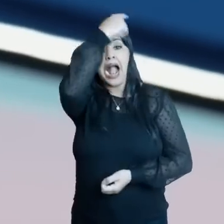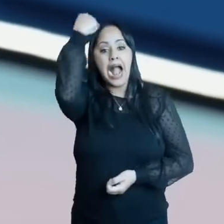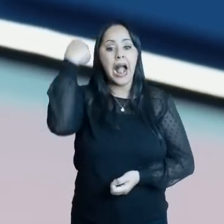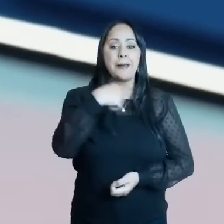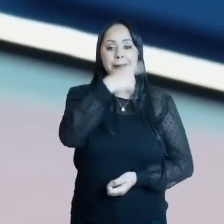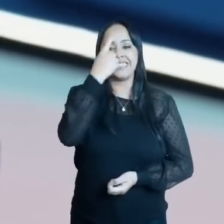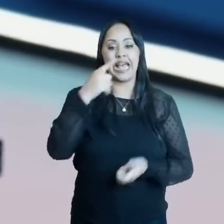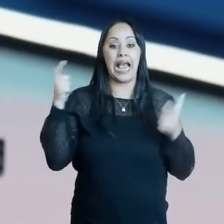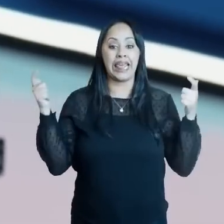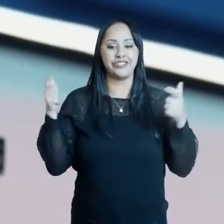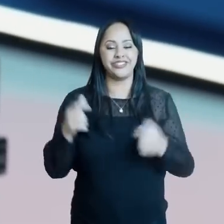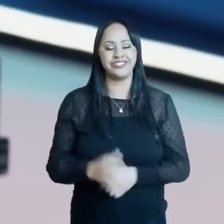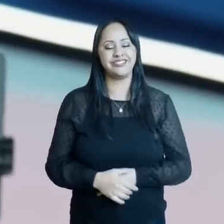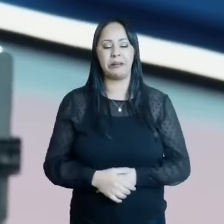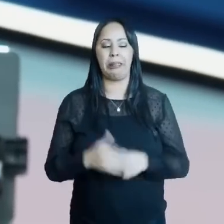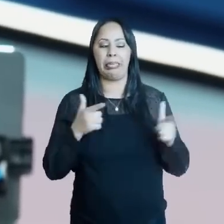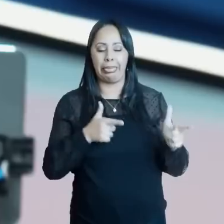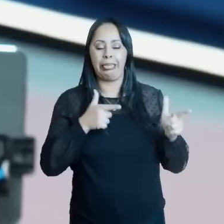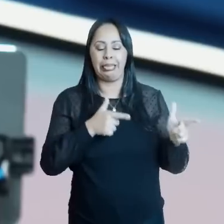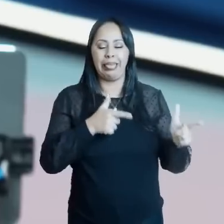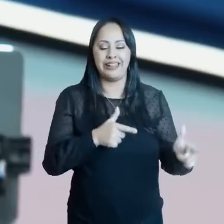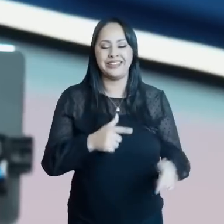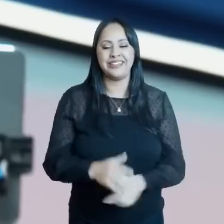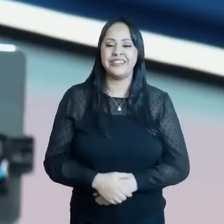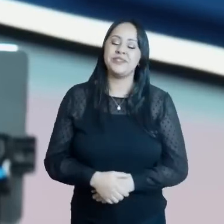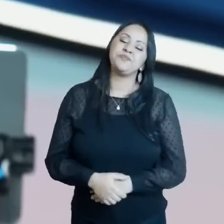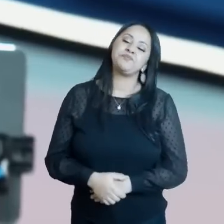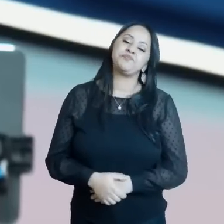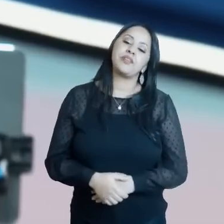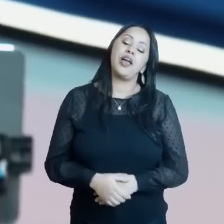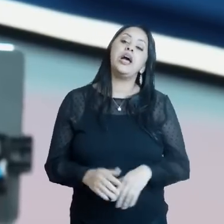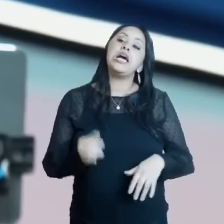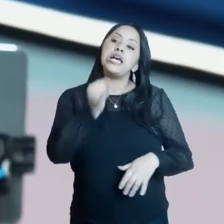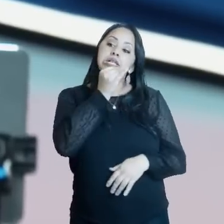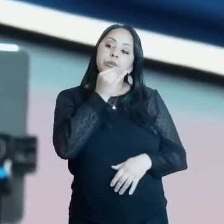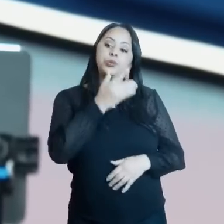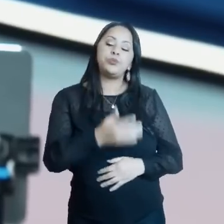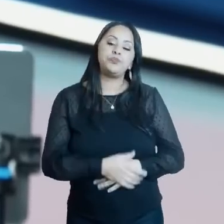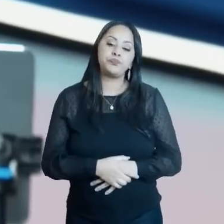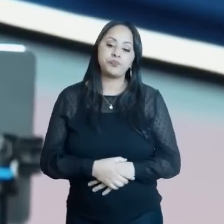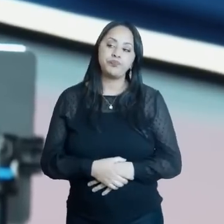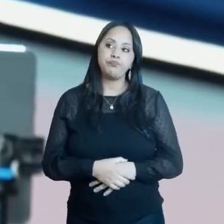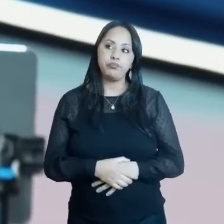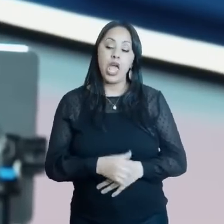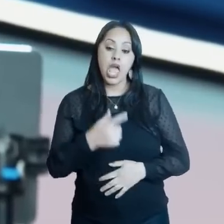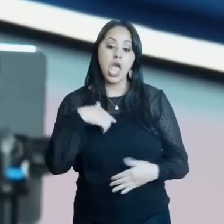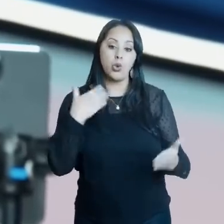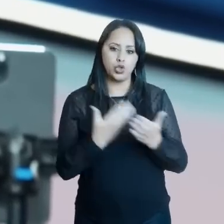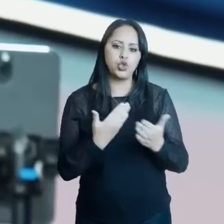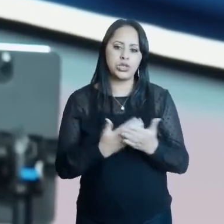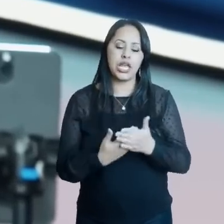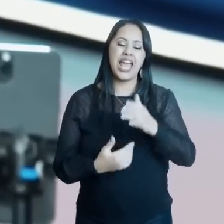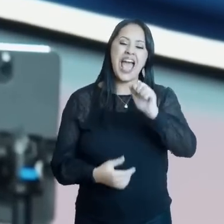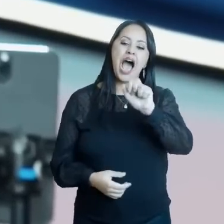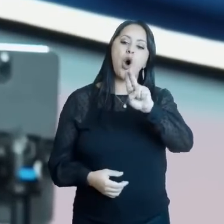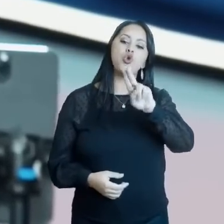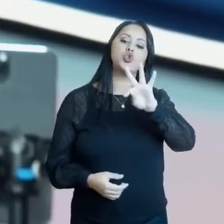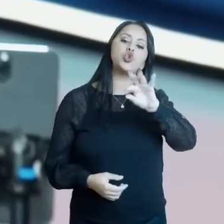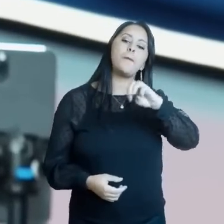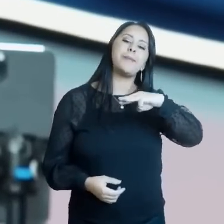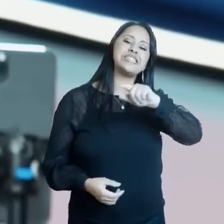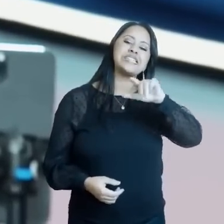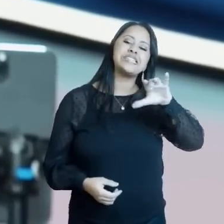buscar o conhecimento seletivo. Então, busca aquilo que você vai aprender, aquilo que você vai usar. Por exemplo, recentemente eu estudei automação pneumática